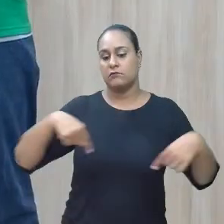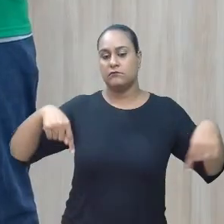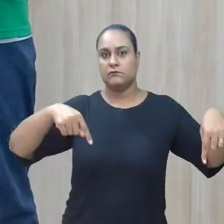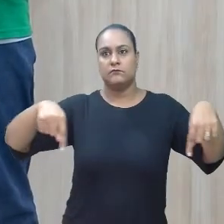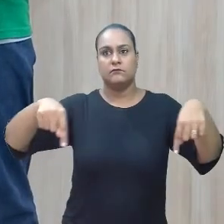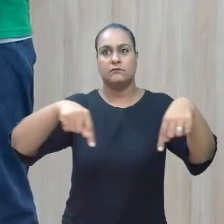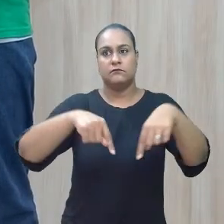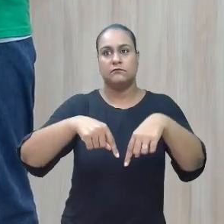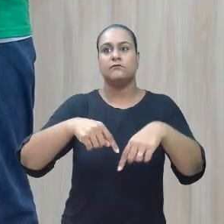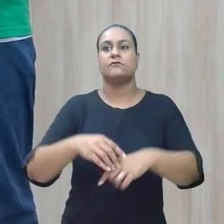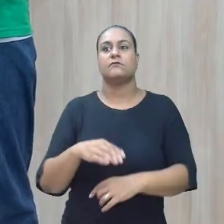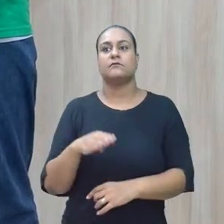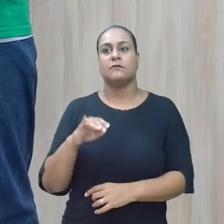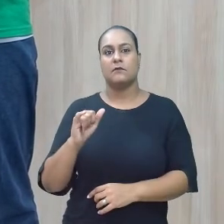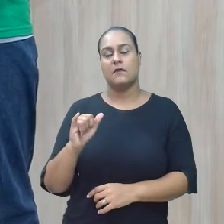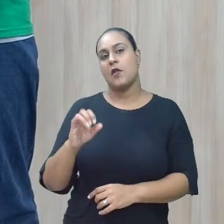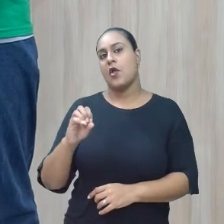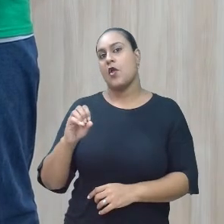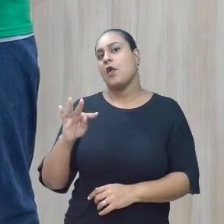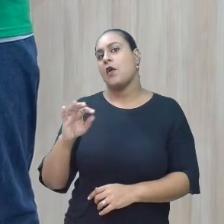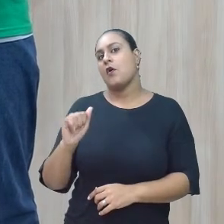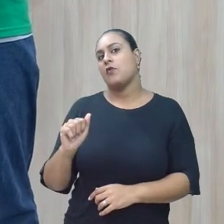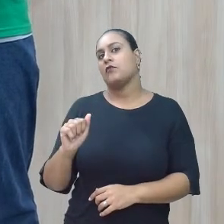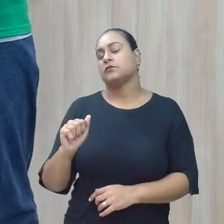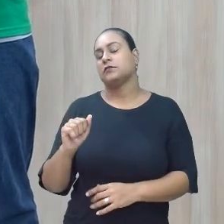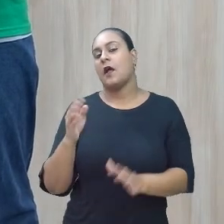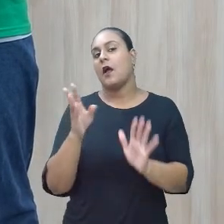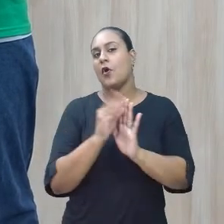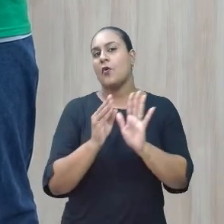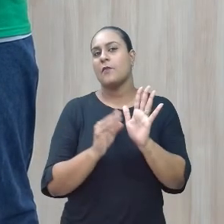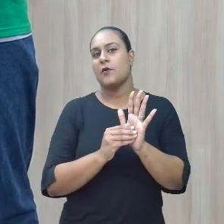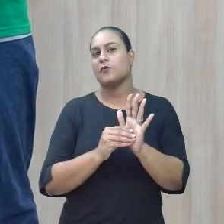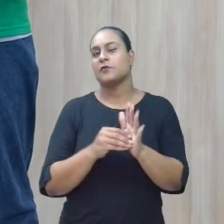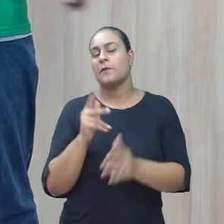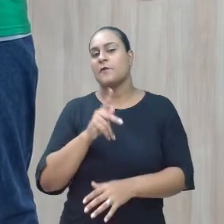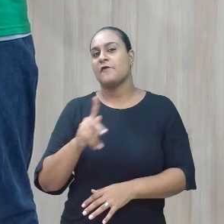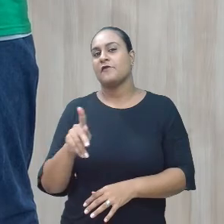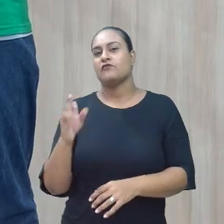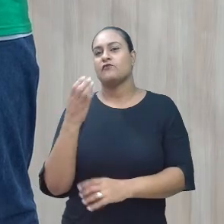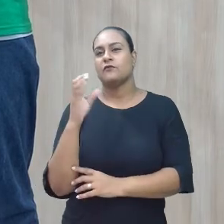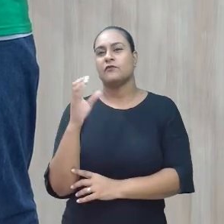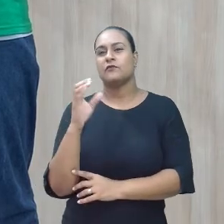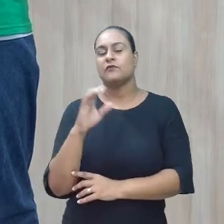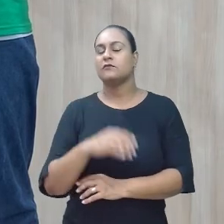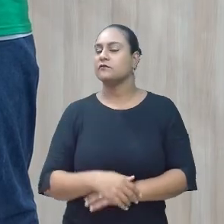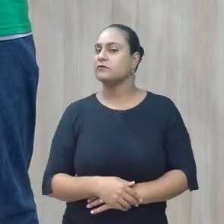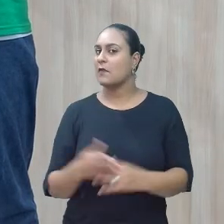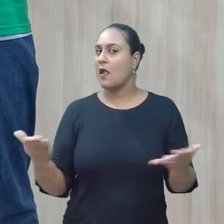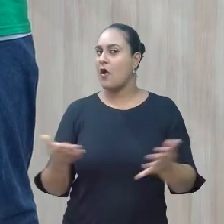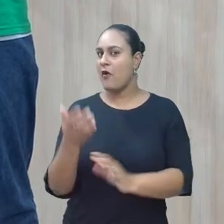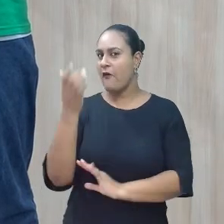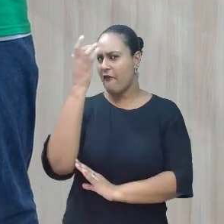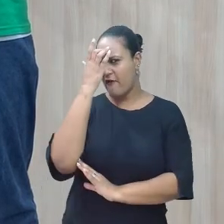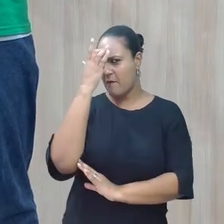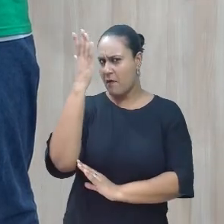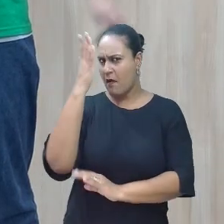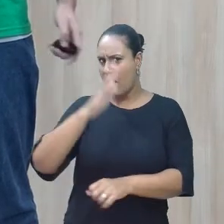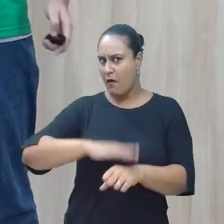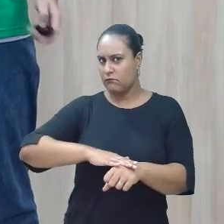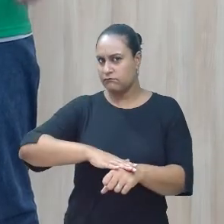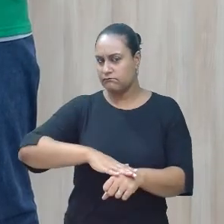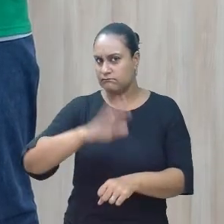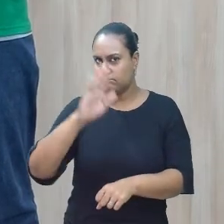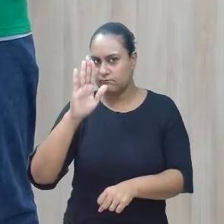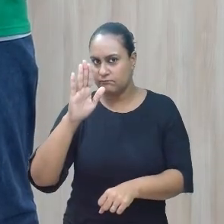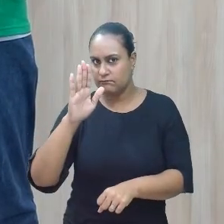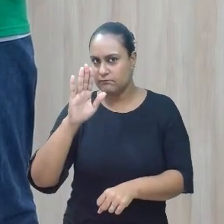sua professora de ciências, hein? Vamos lá, seguindo. Agora vamos deixar mais fácil. Eu não sei se o professor Alamir vai